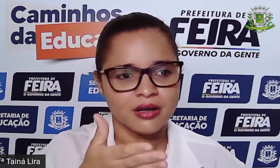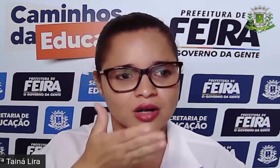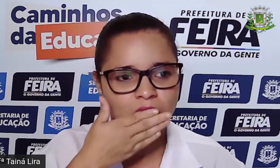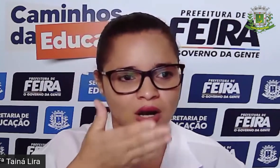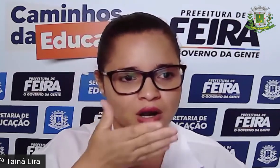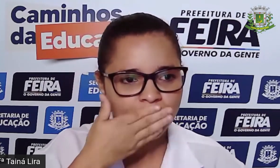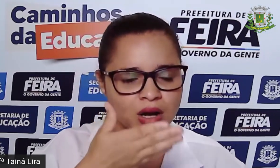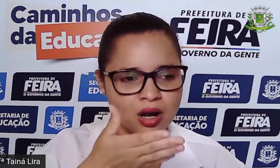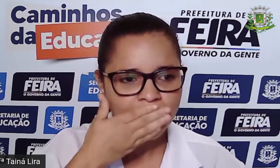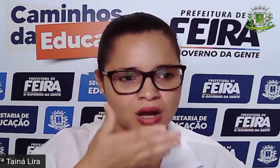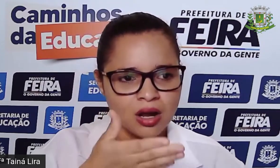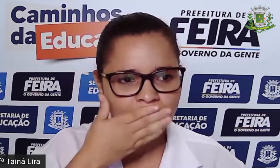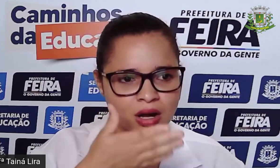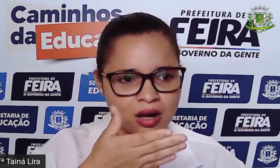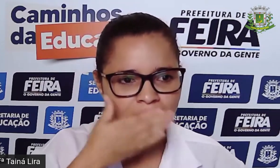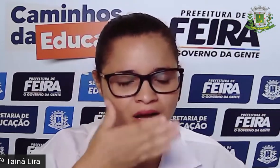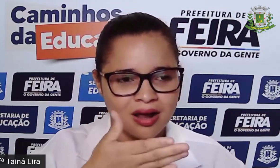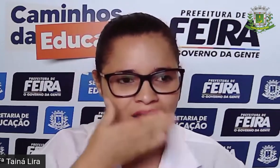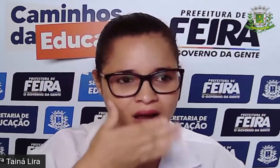fica?